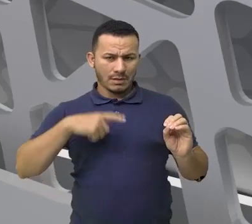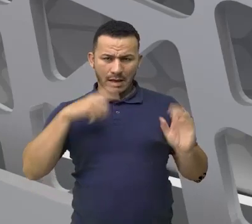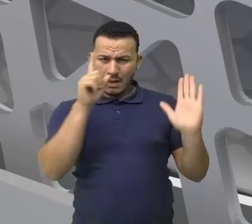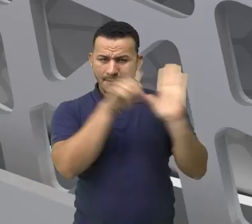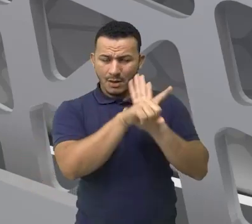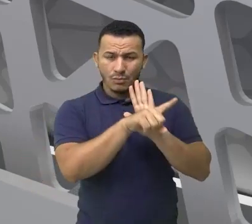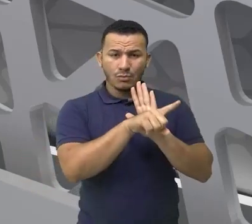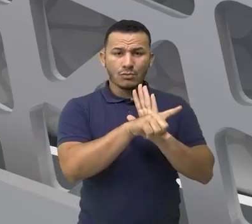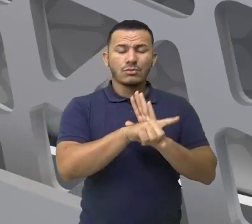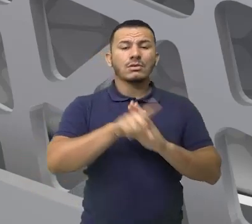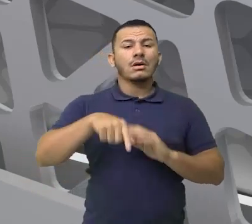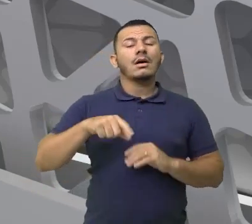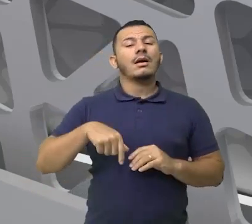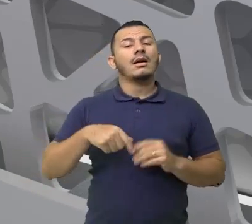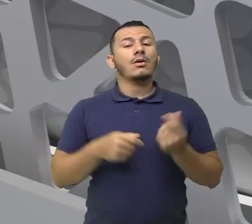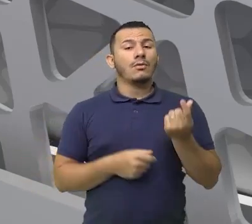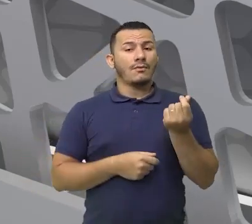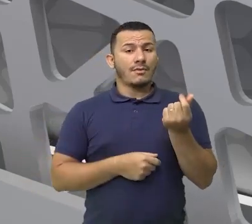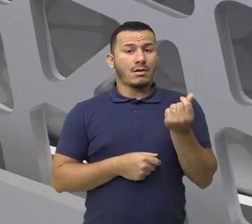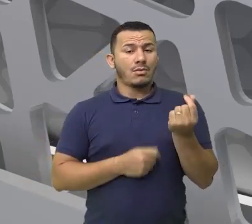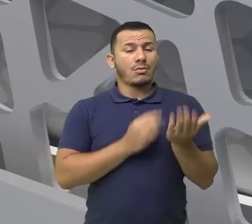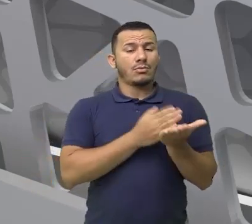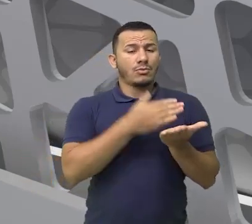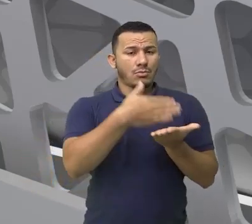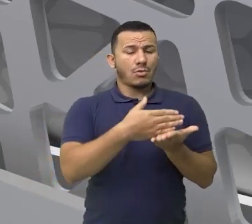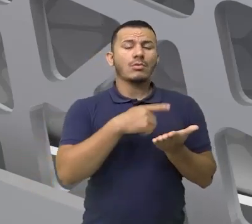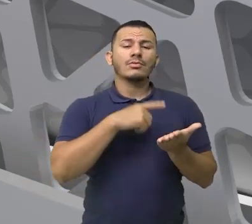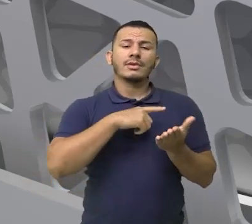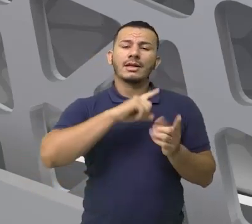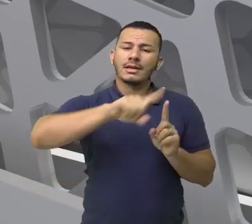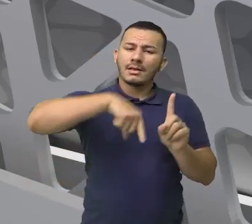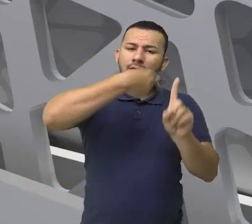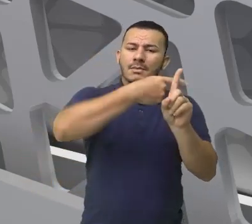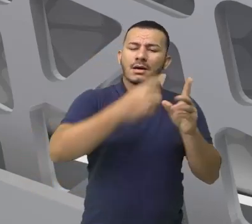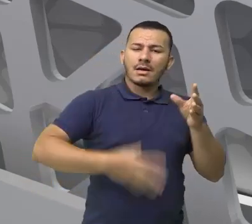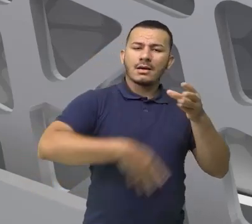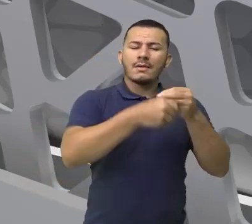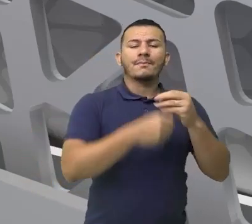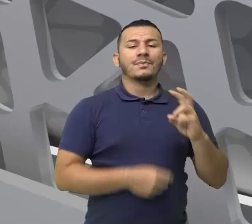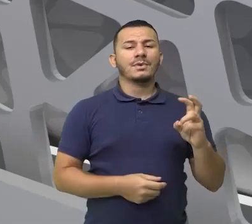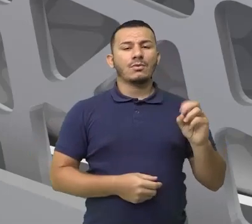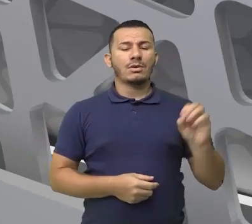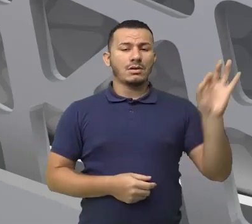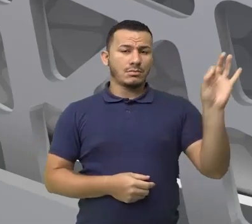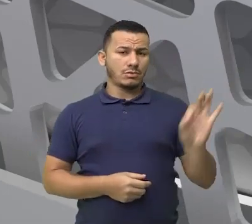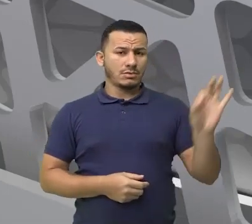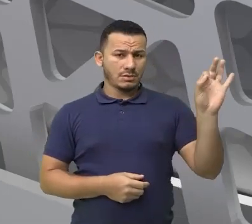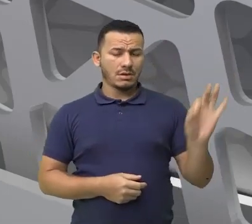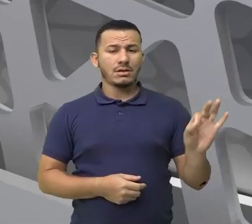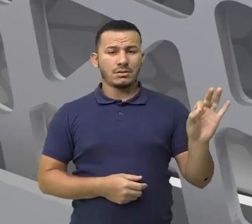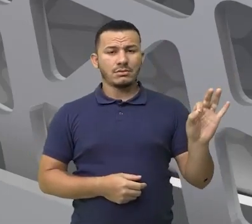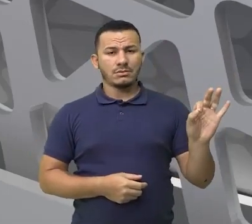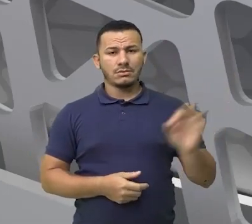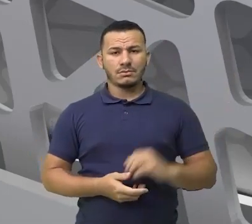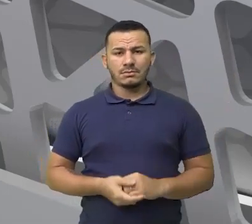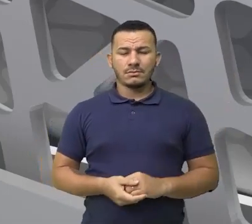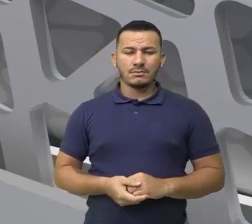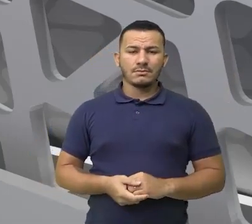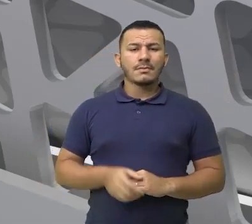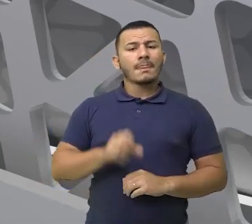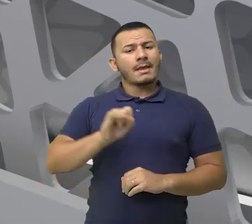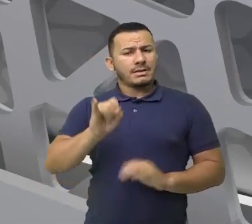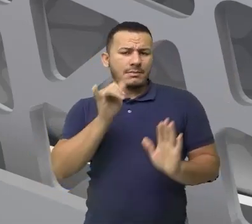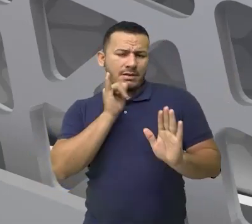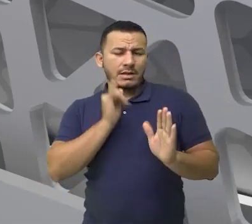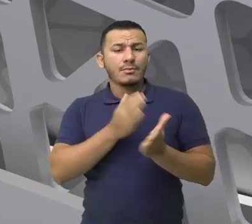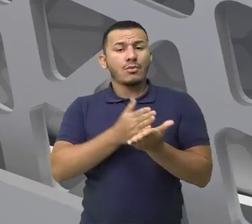questão de que o valor do bolo é acrescido, né, de 50% sobre o valor do custo, tá legal? Ó, se o